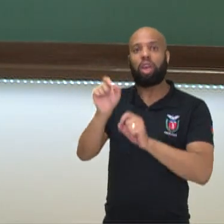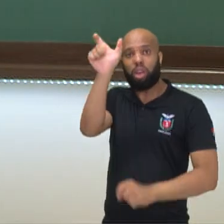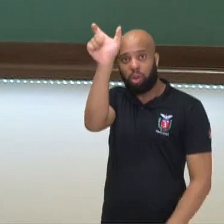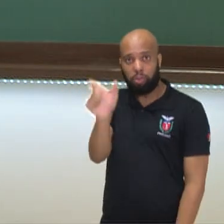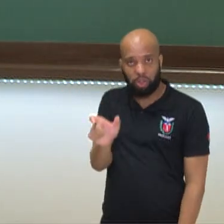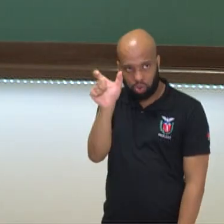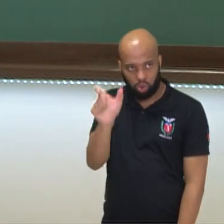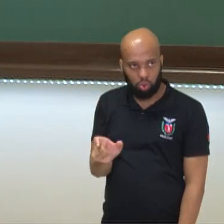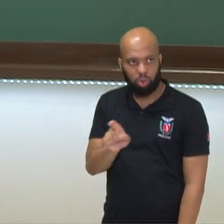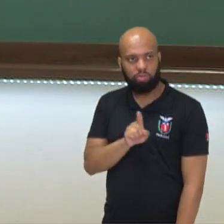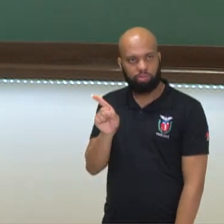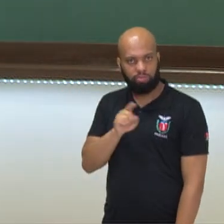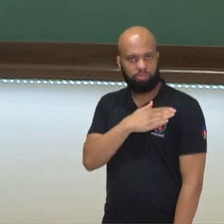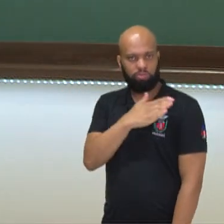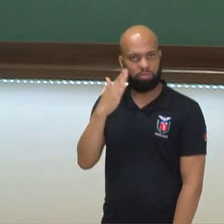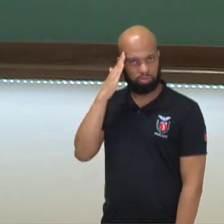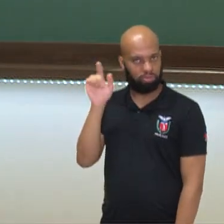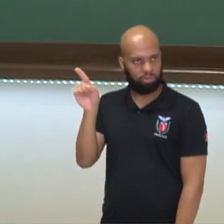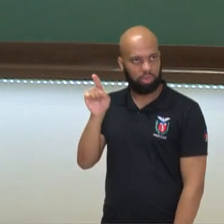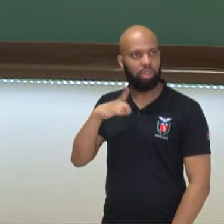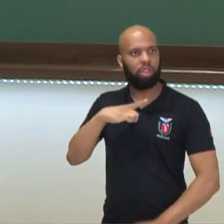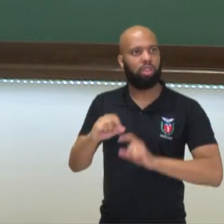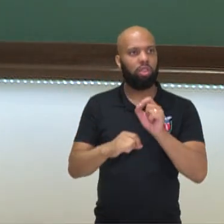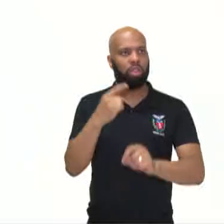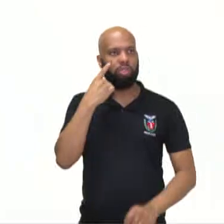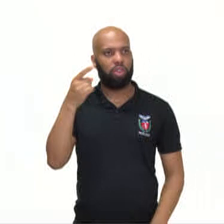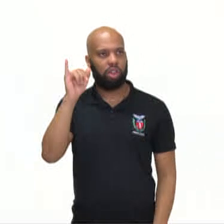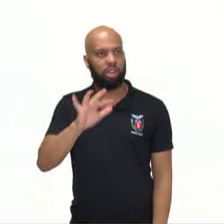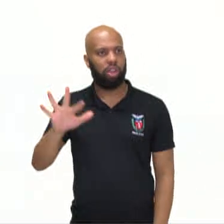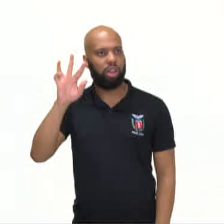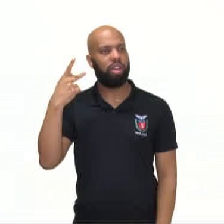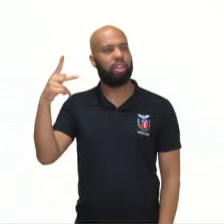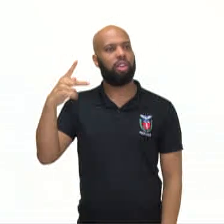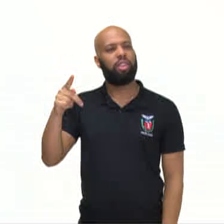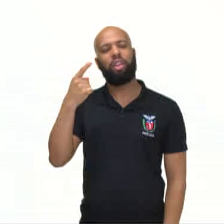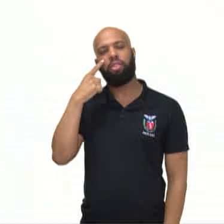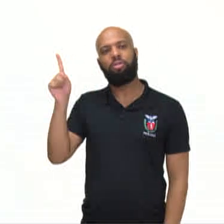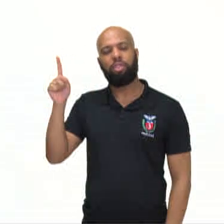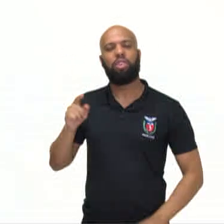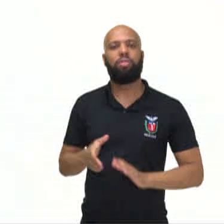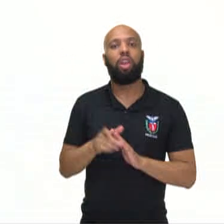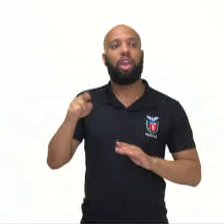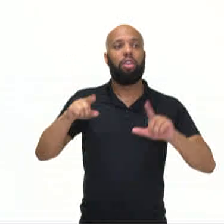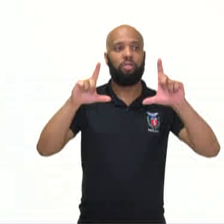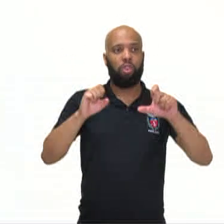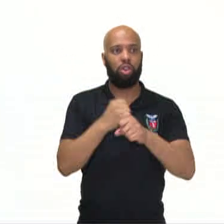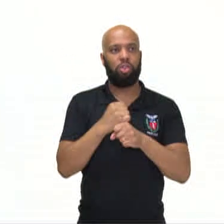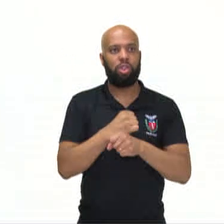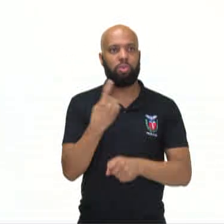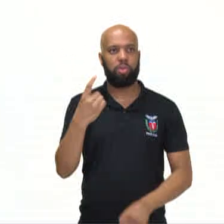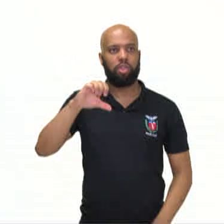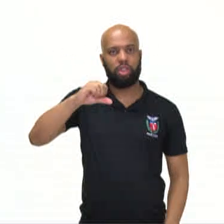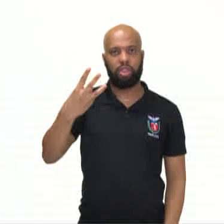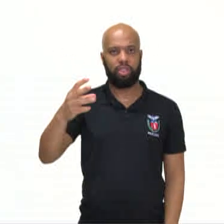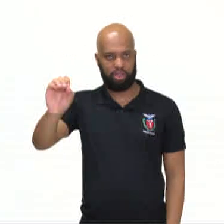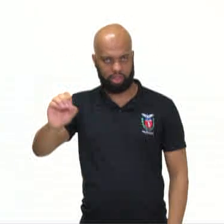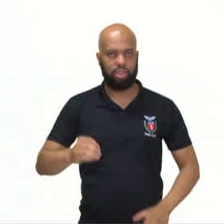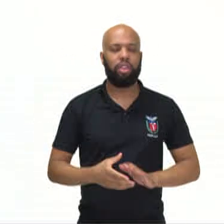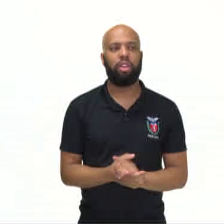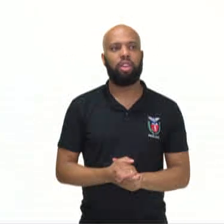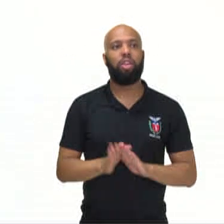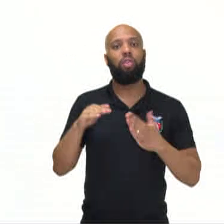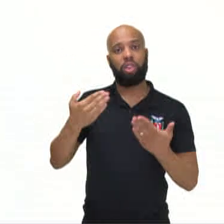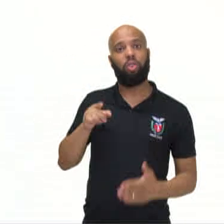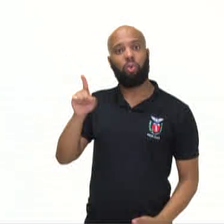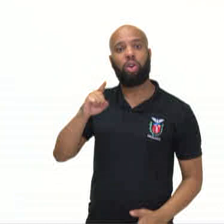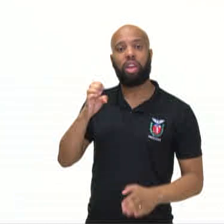do Marechal Cândido Rondon, que está aqui a imagem dele do lado esquerdo da sua tela, numa foto de 1930.